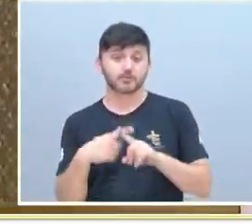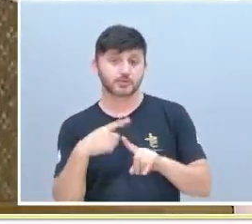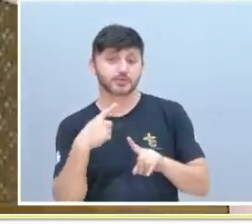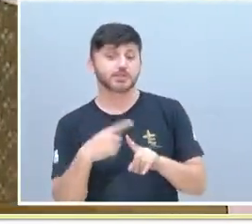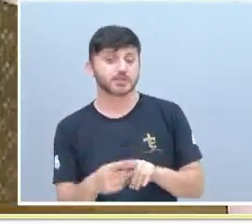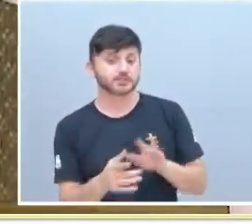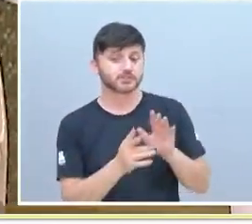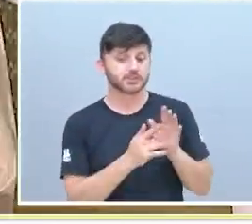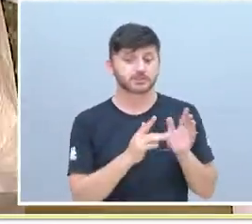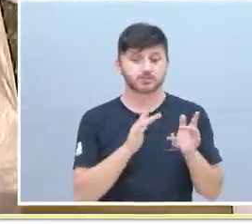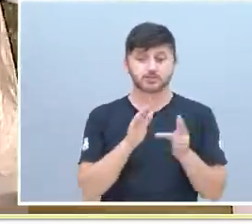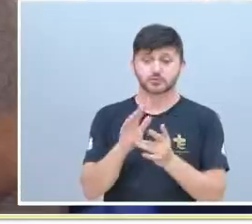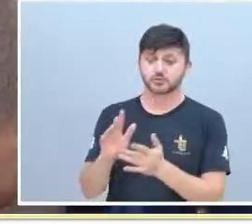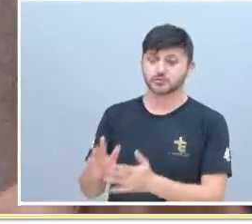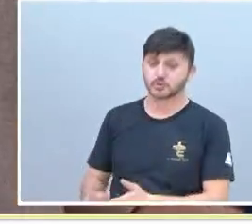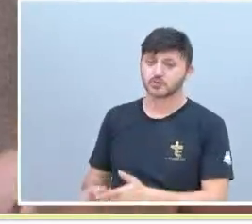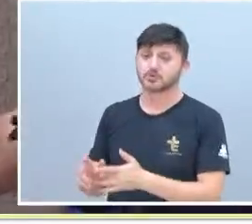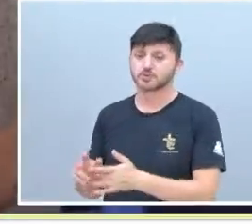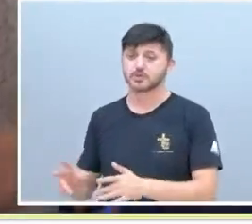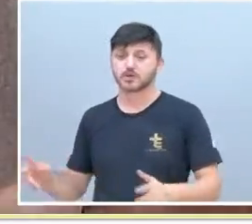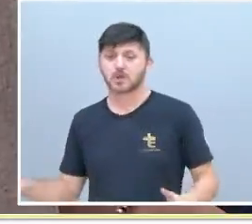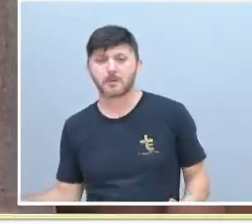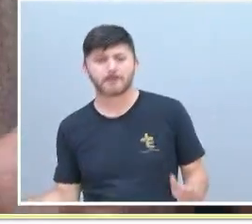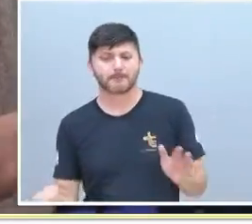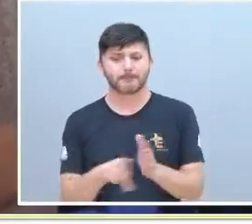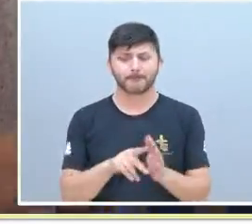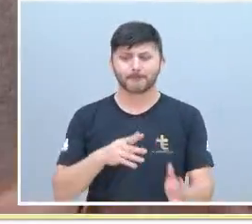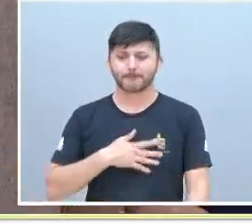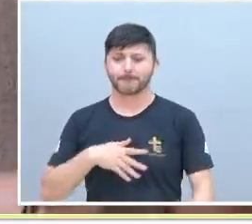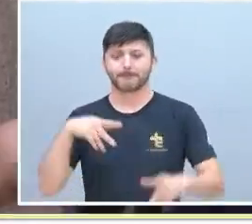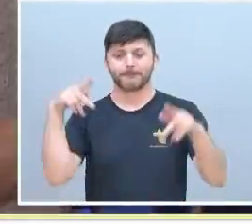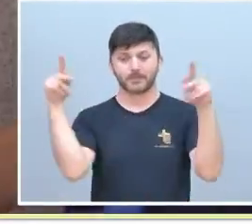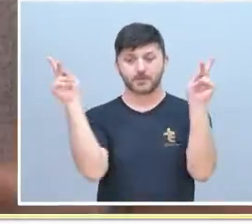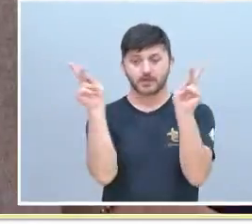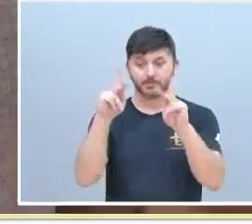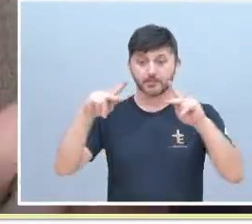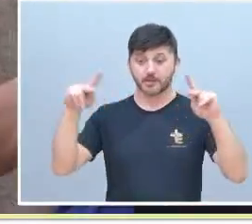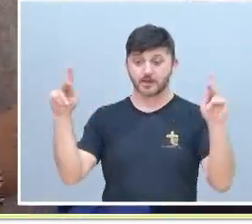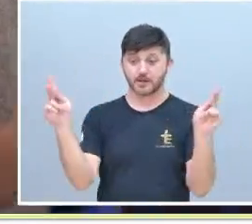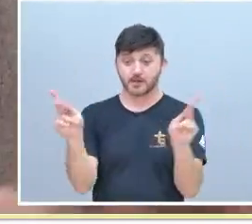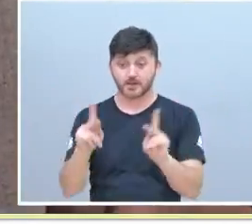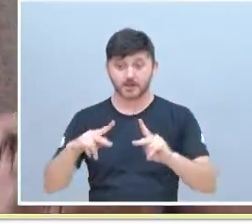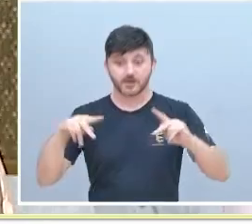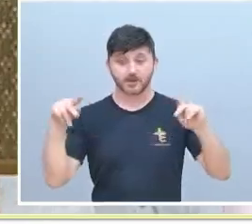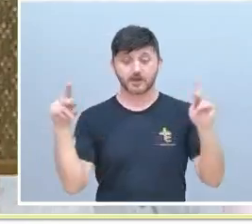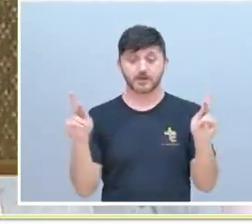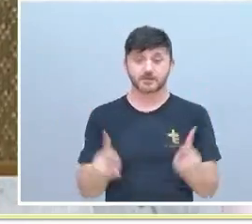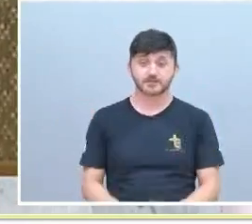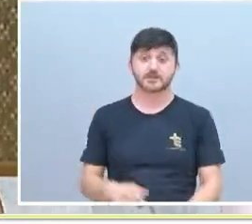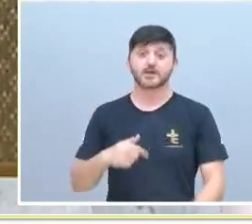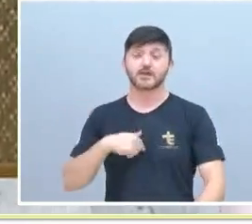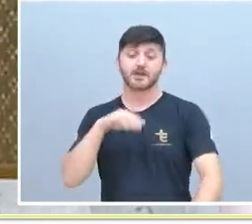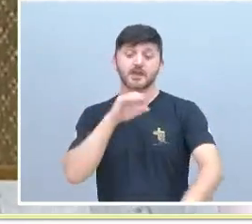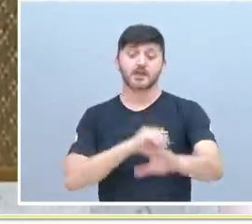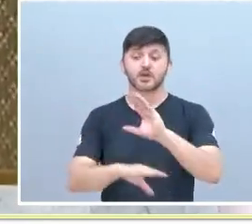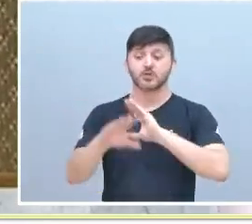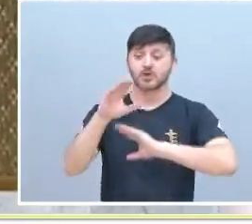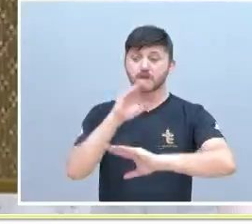paz, porque Jesus é a minha paz.